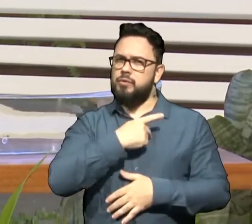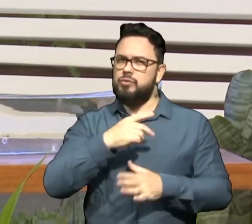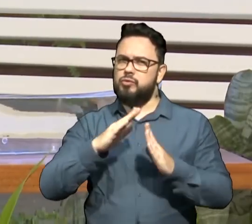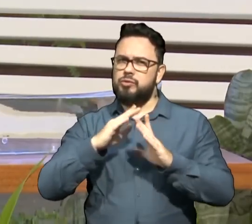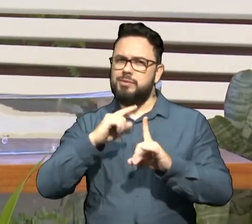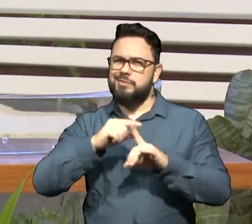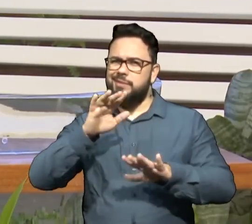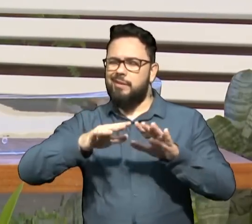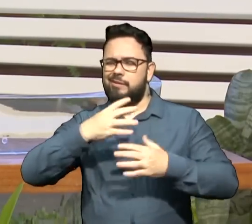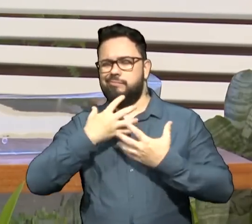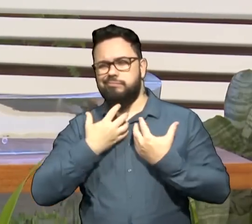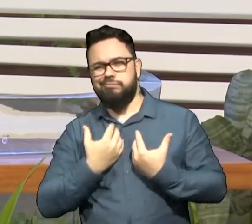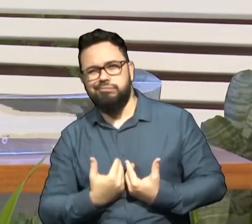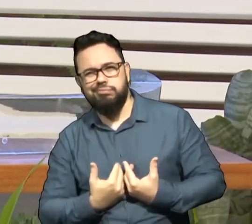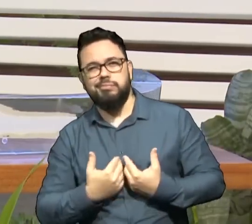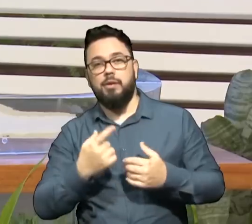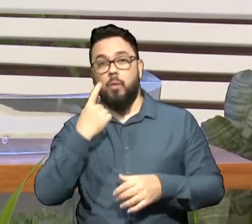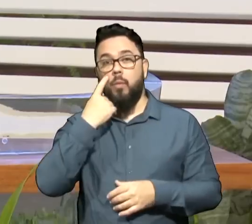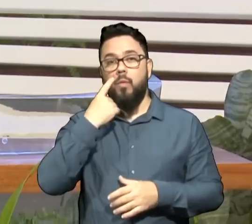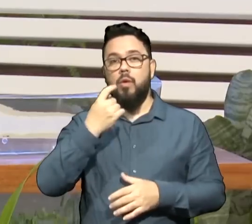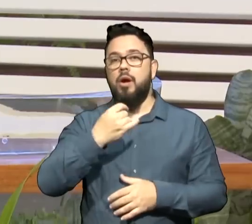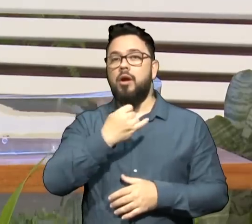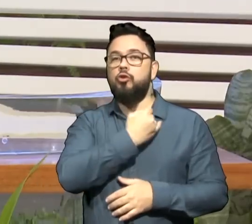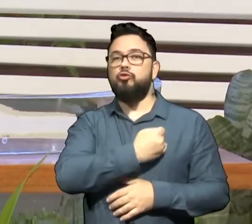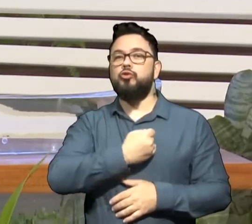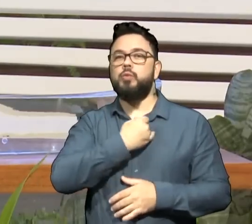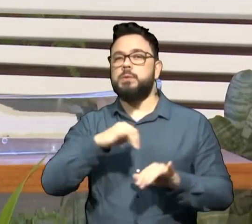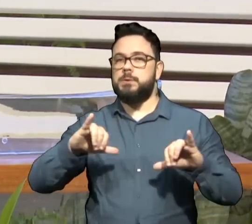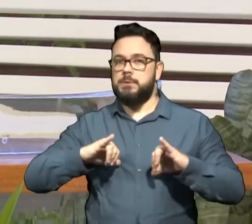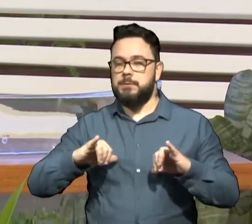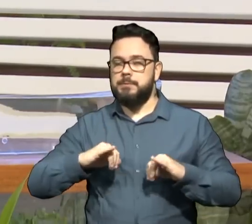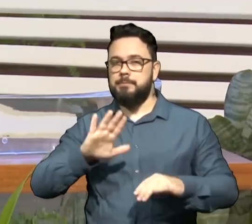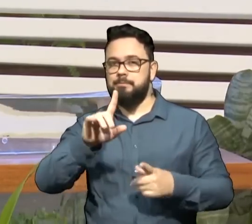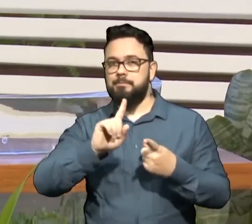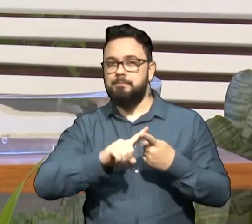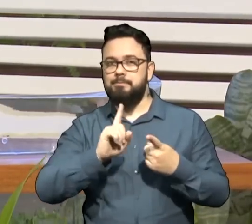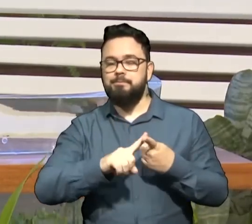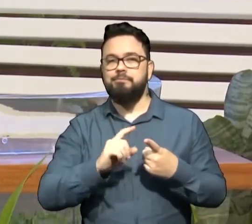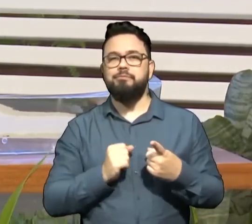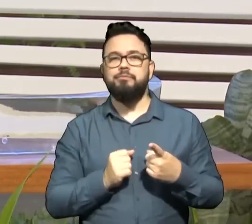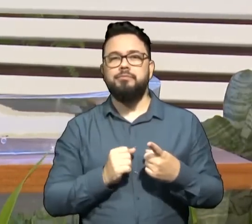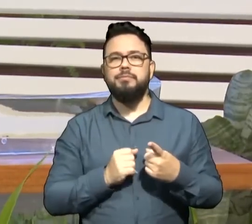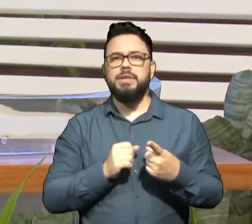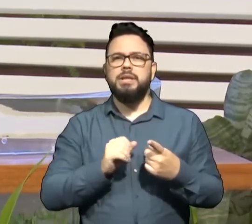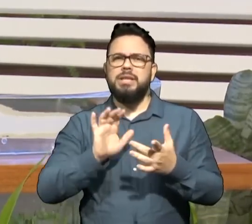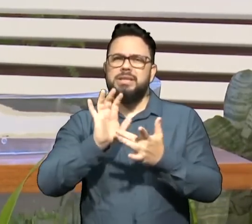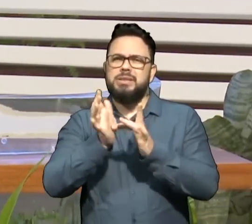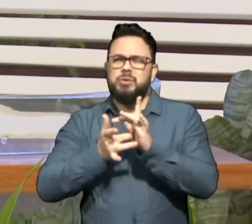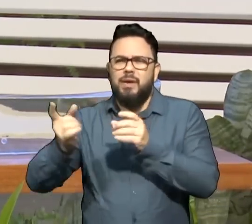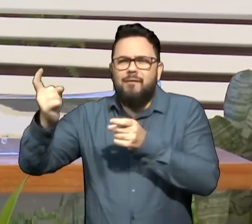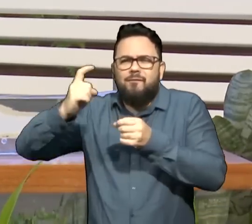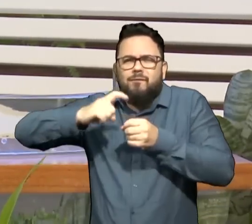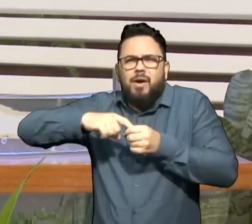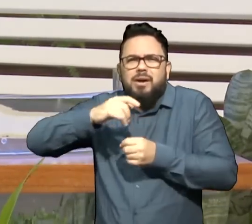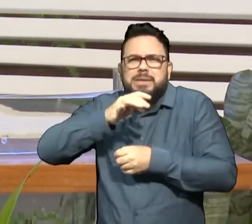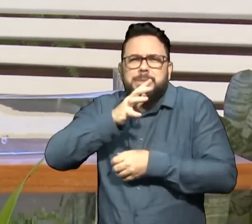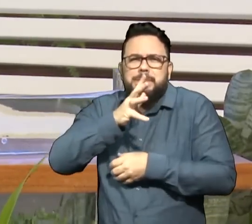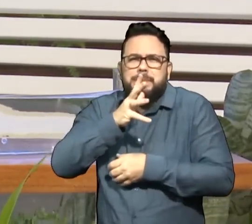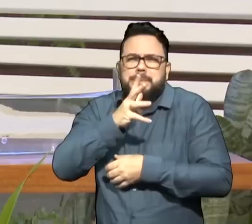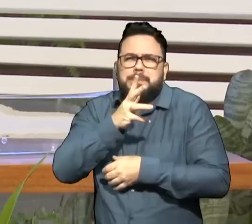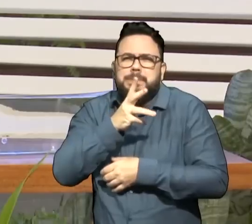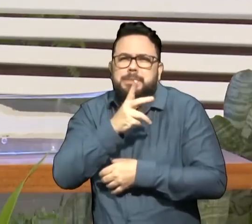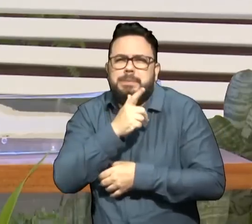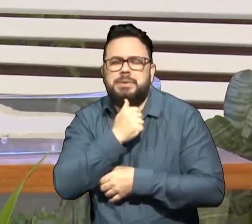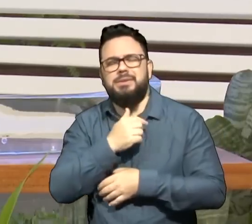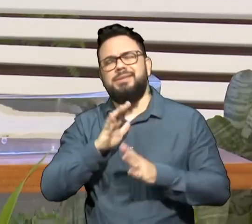desanimados olha os problemas que João enfrentava o primeiro deles a demora da volta de Jesus João já estava